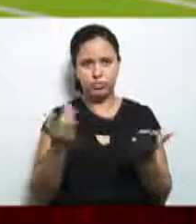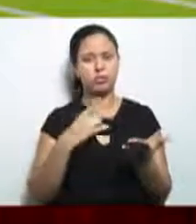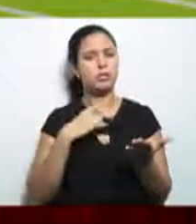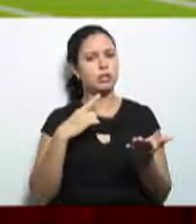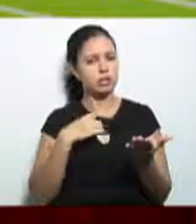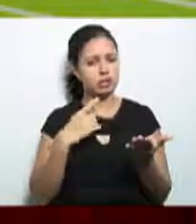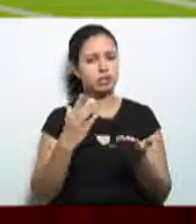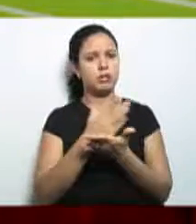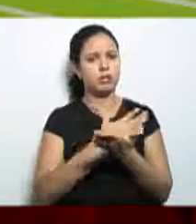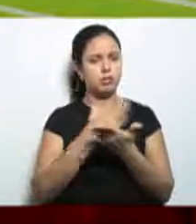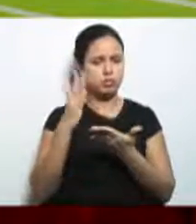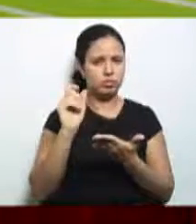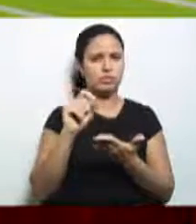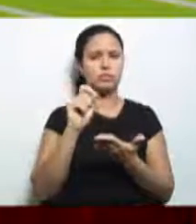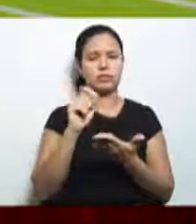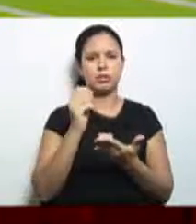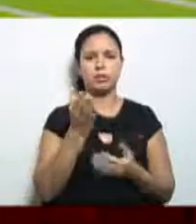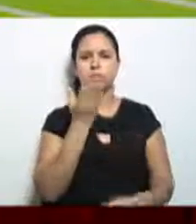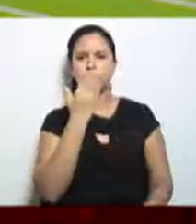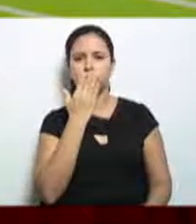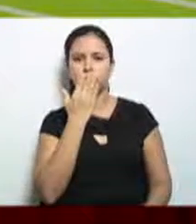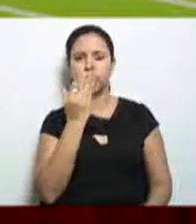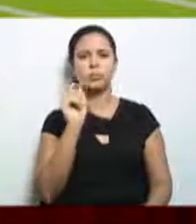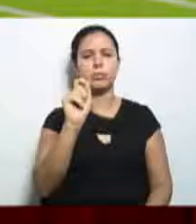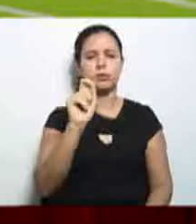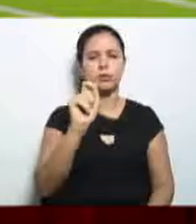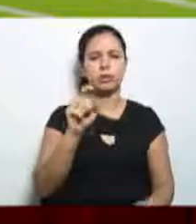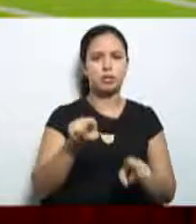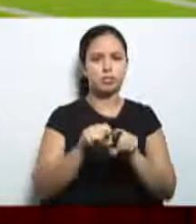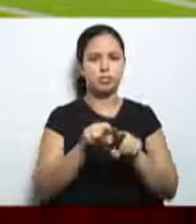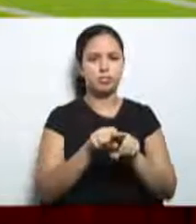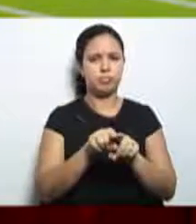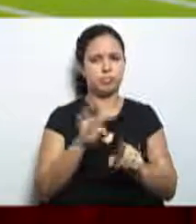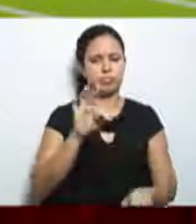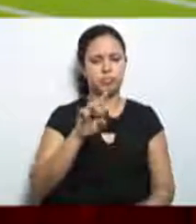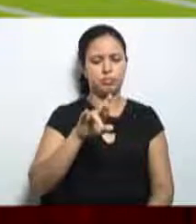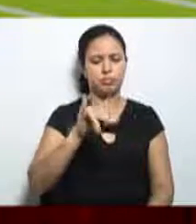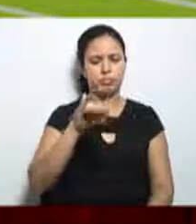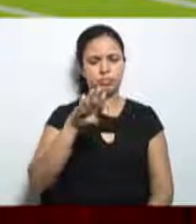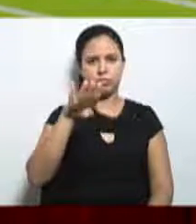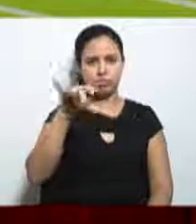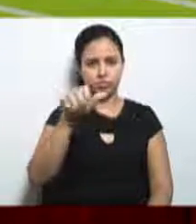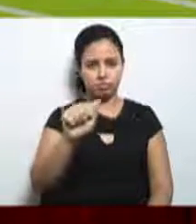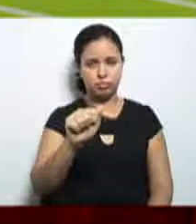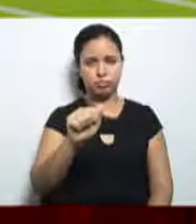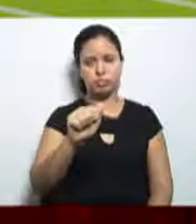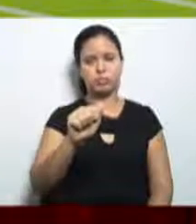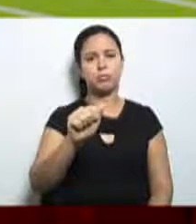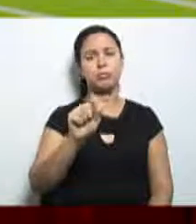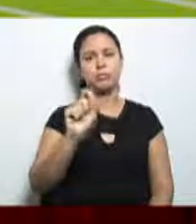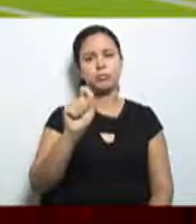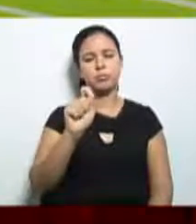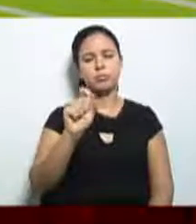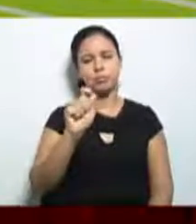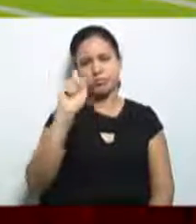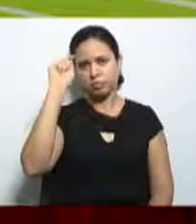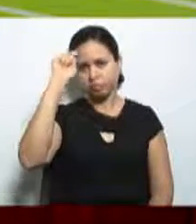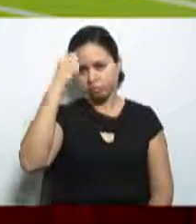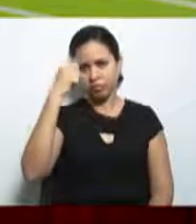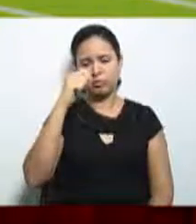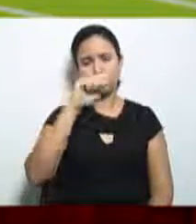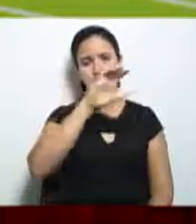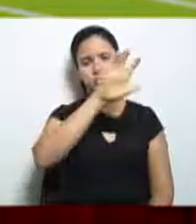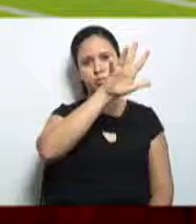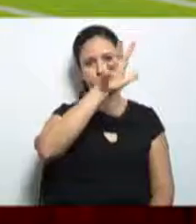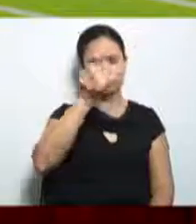Algumas comunidades indígenas, algumas tribos africanas ainda usam esse modo de produção baseado na coletividade,